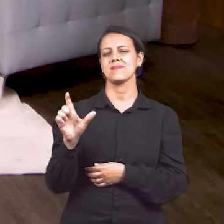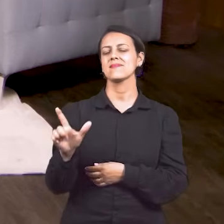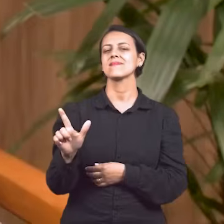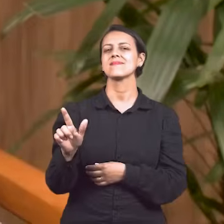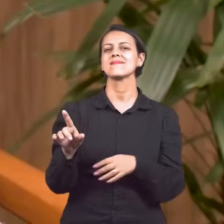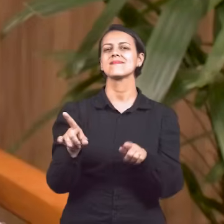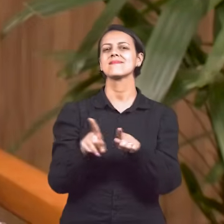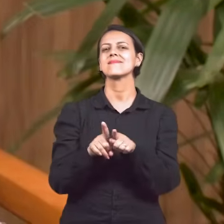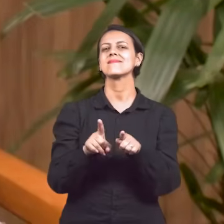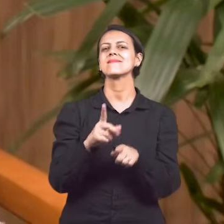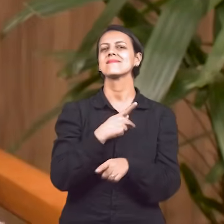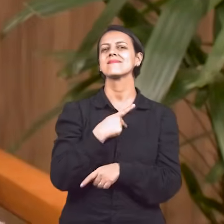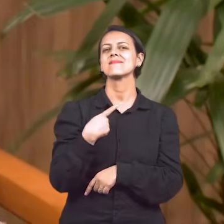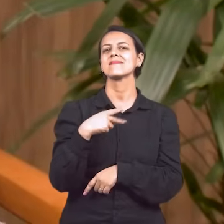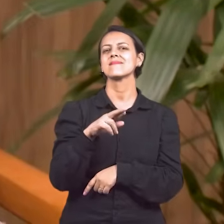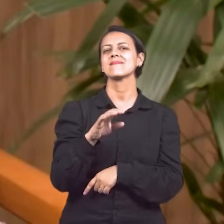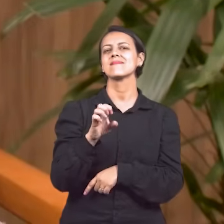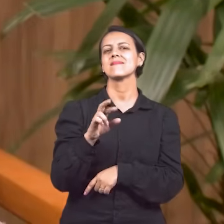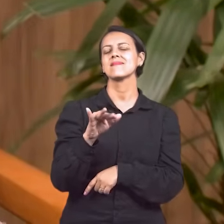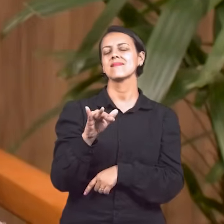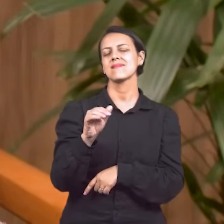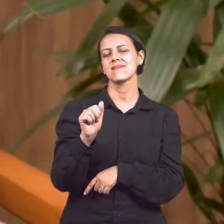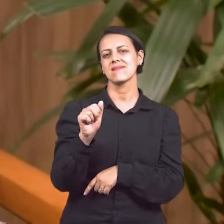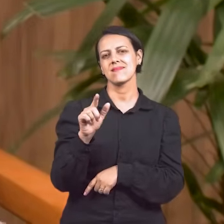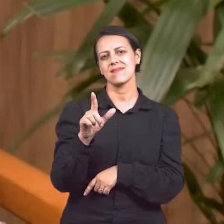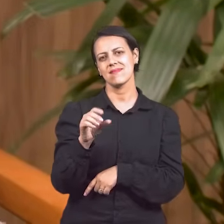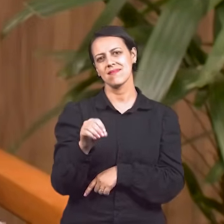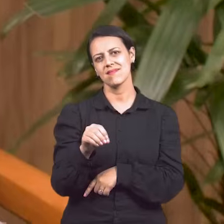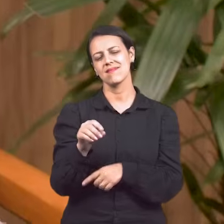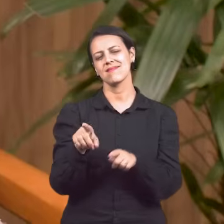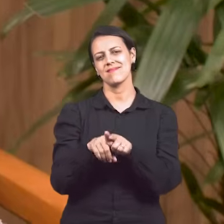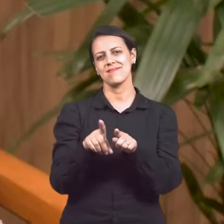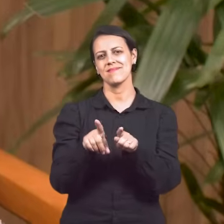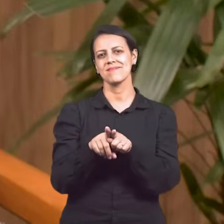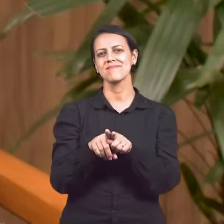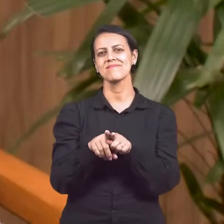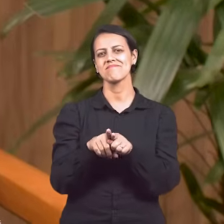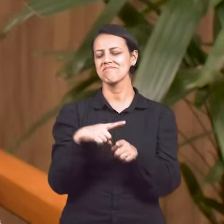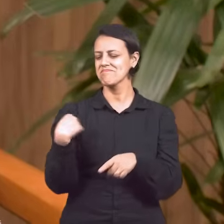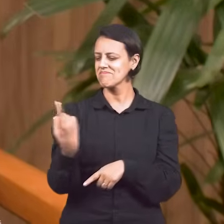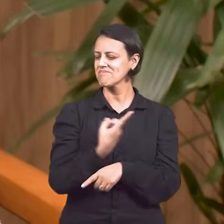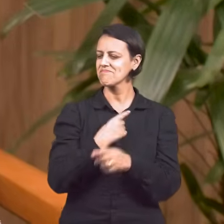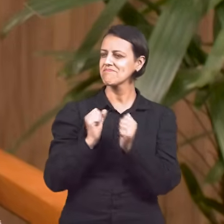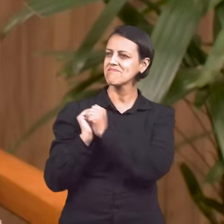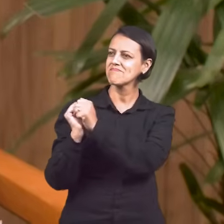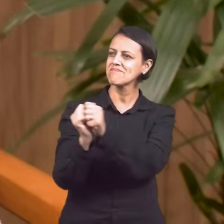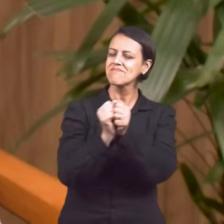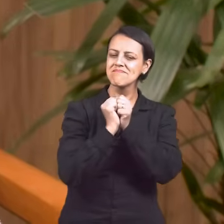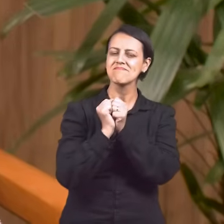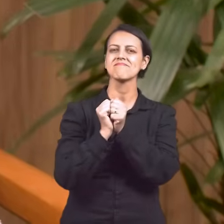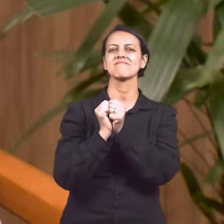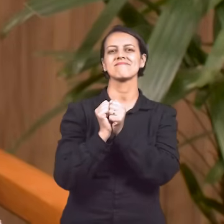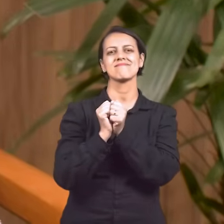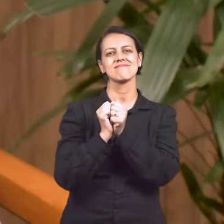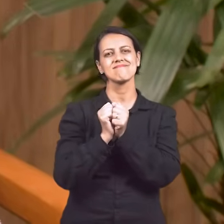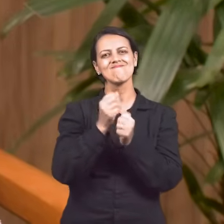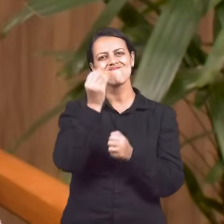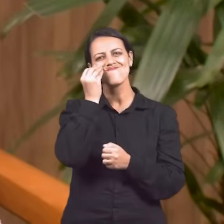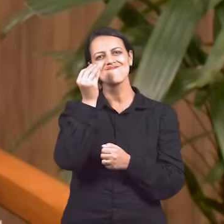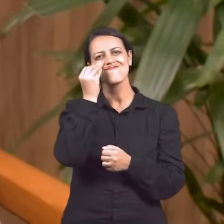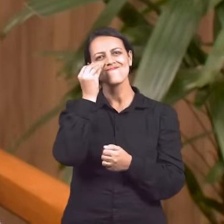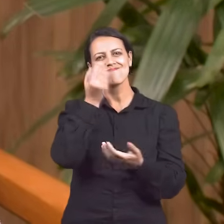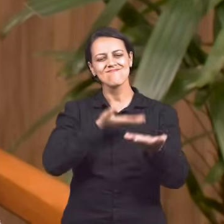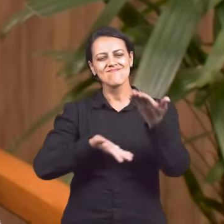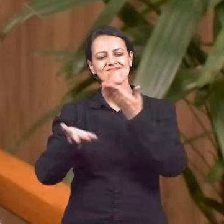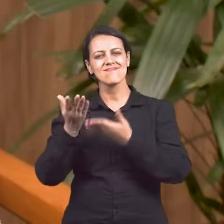companheiro pastor Reinaldo também, que juntos, né, tivemos a oportunidade de ouvir as experiências